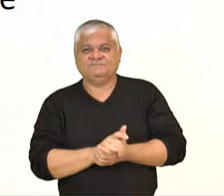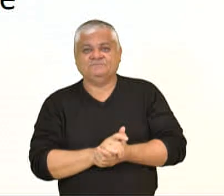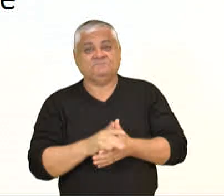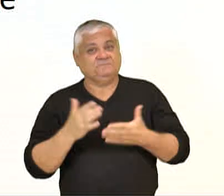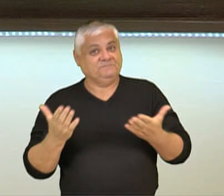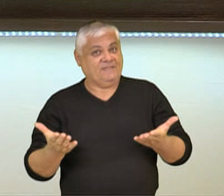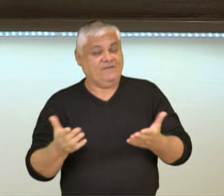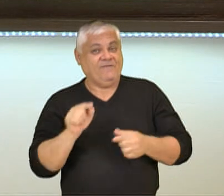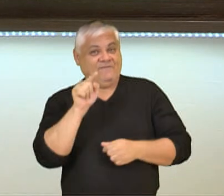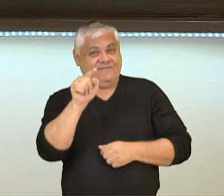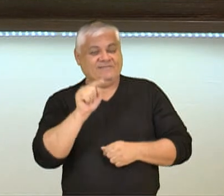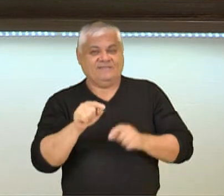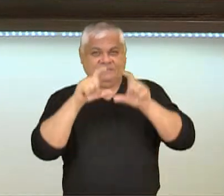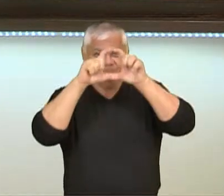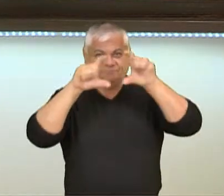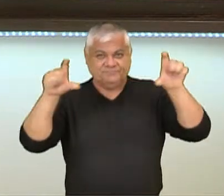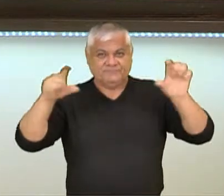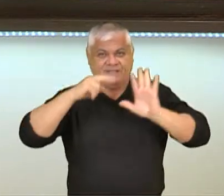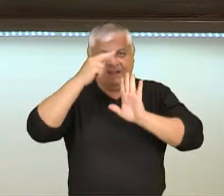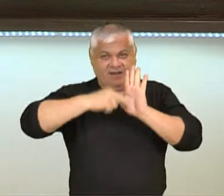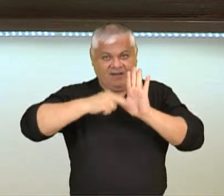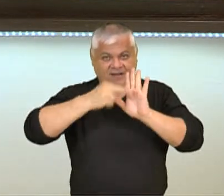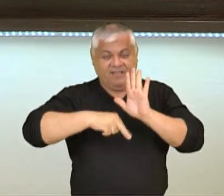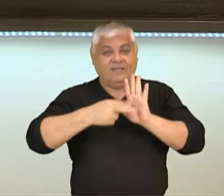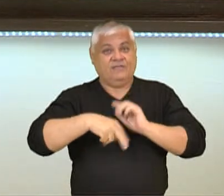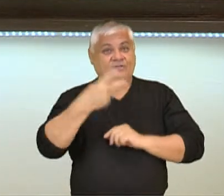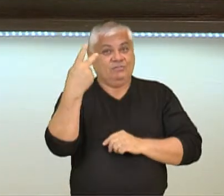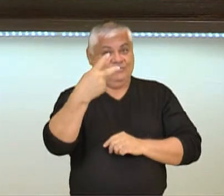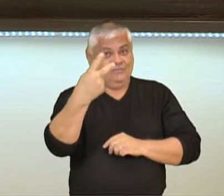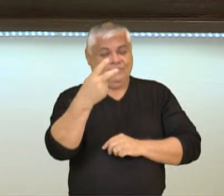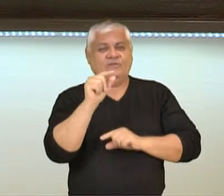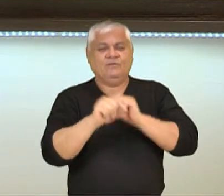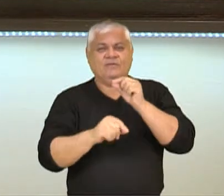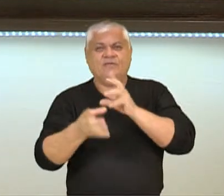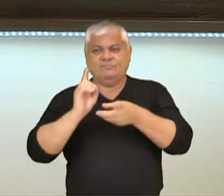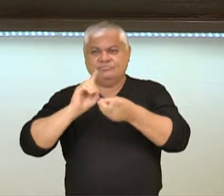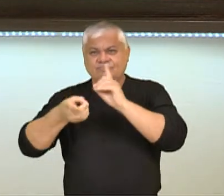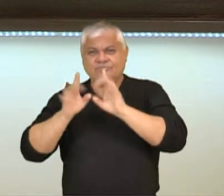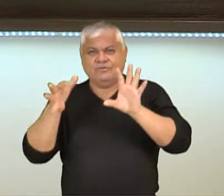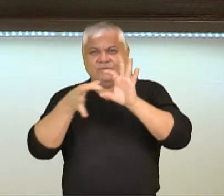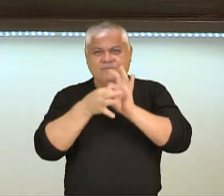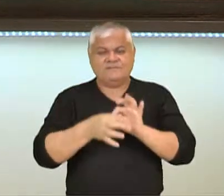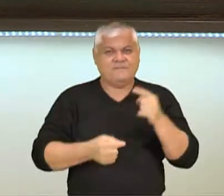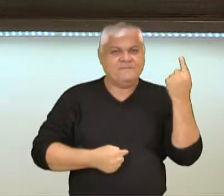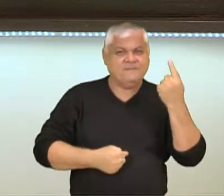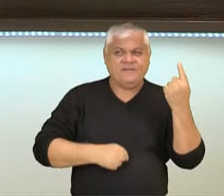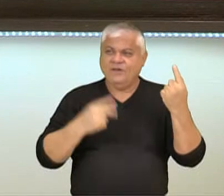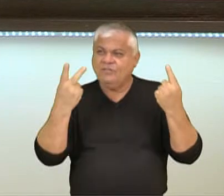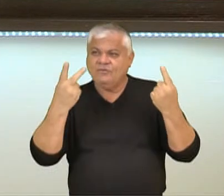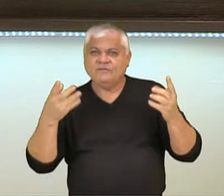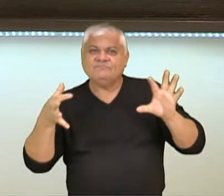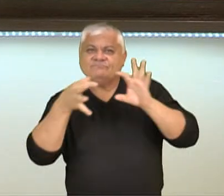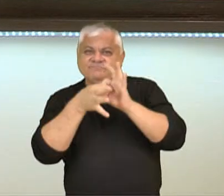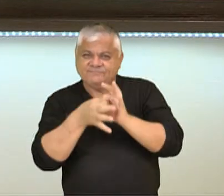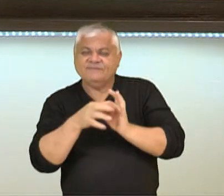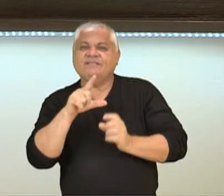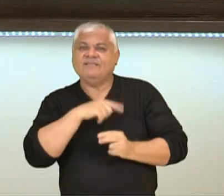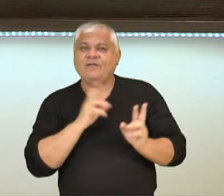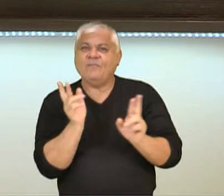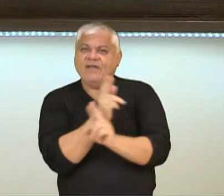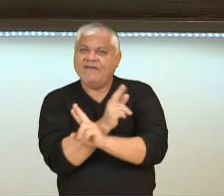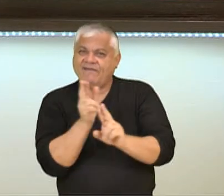que pareça, essa reflexão 2, da atividade 2, dialoga com a primeira, Há aí uma relação